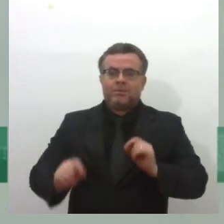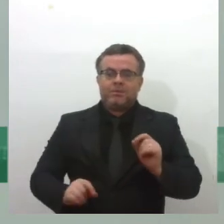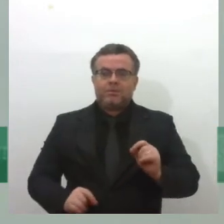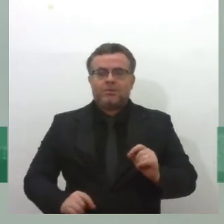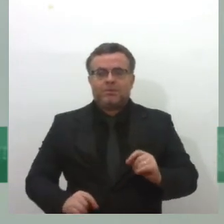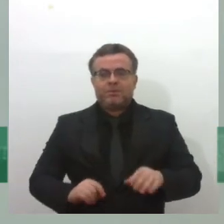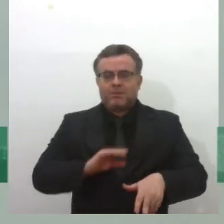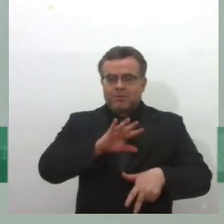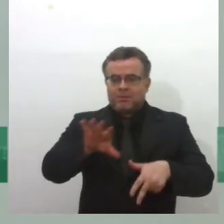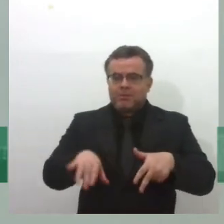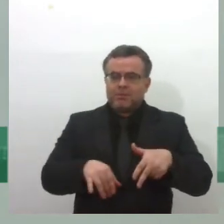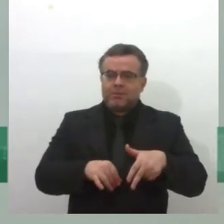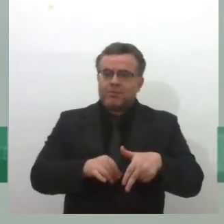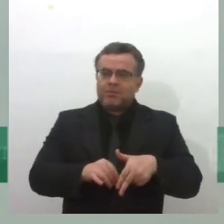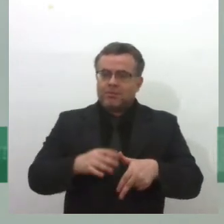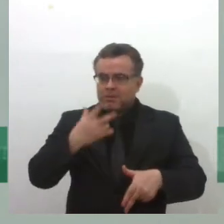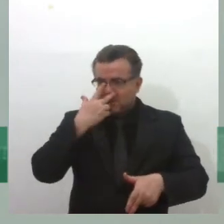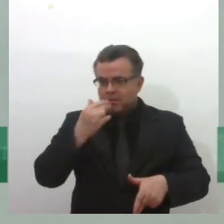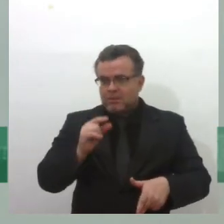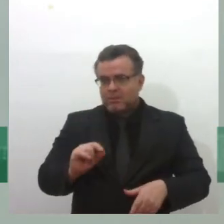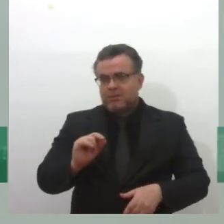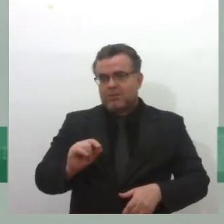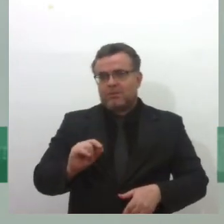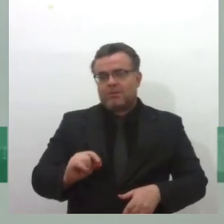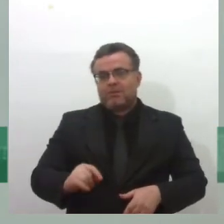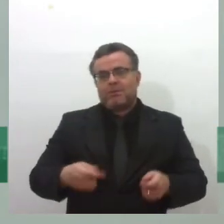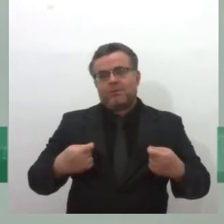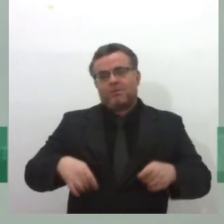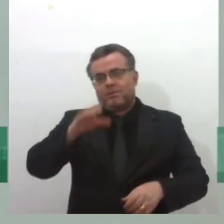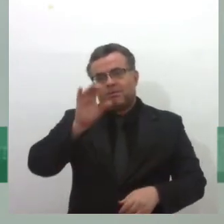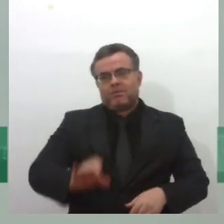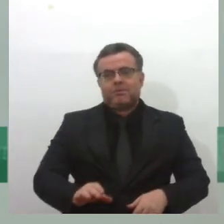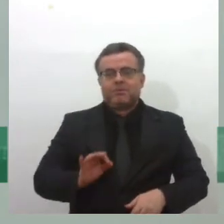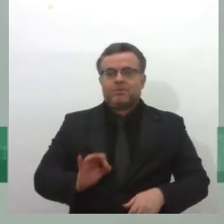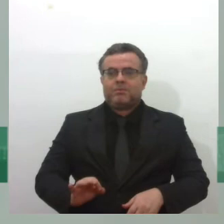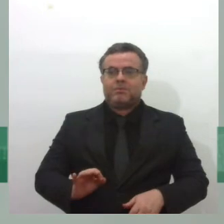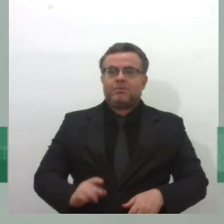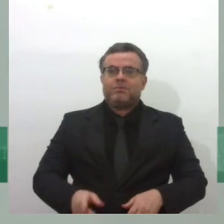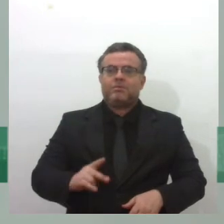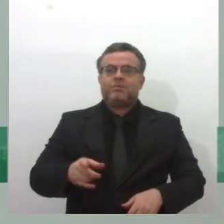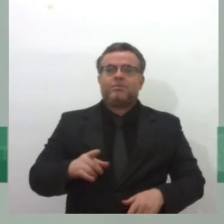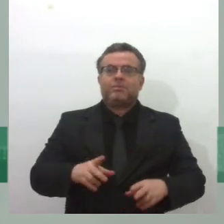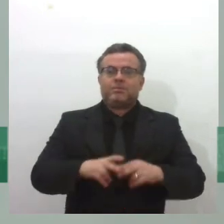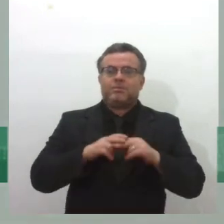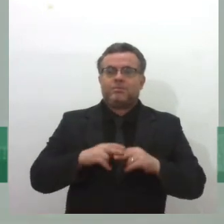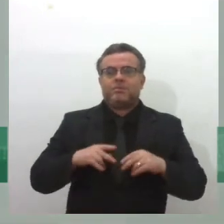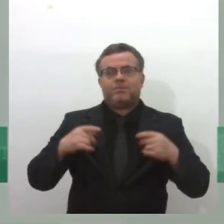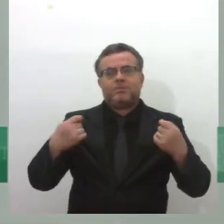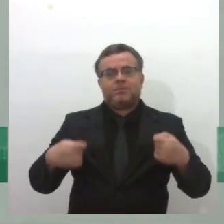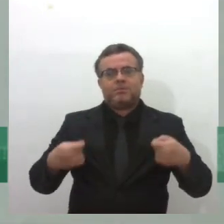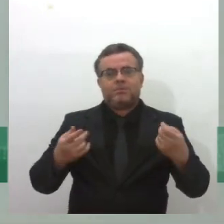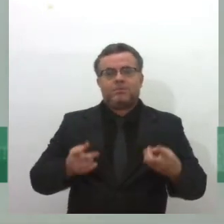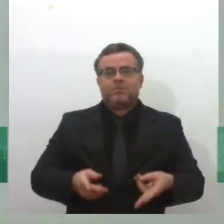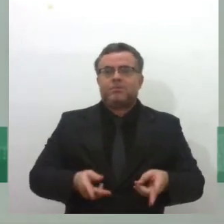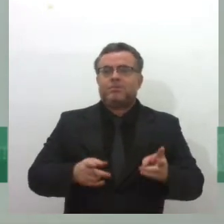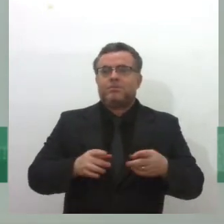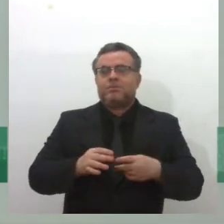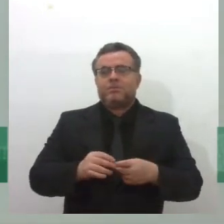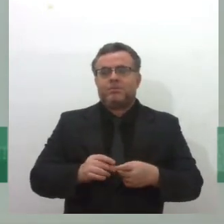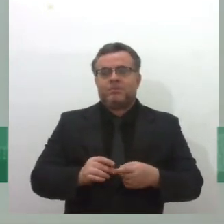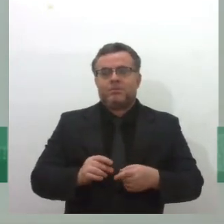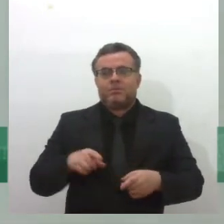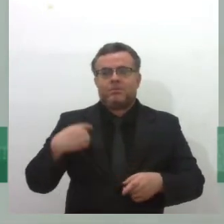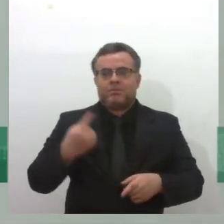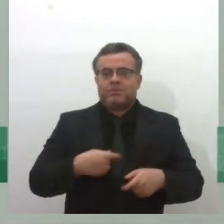você rouba cidadania, no fundo, né? Então, nós temos que ter mecanismos, todos nós temos